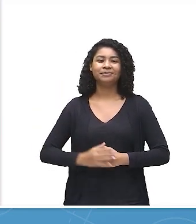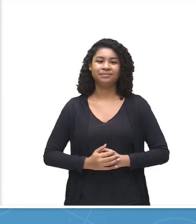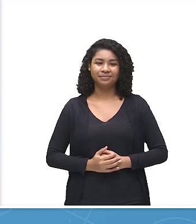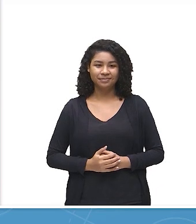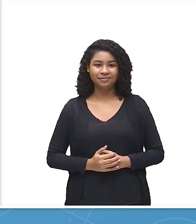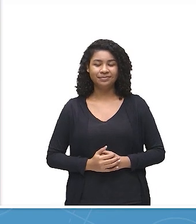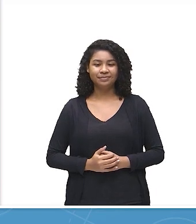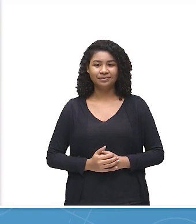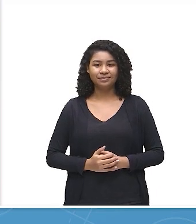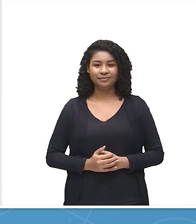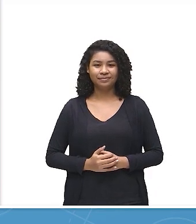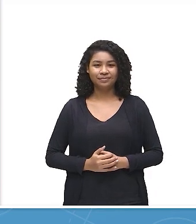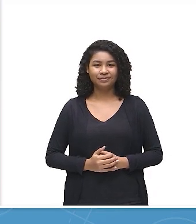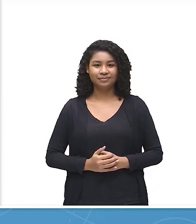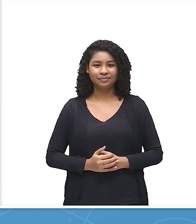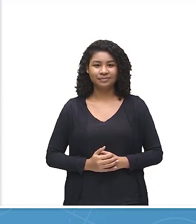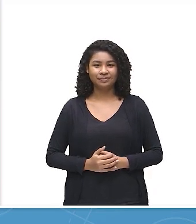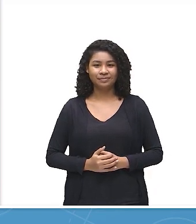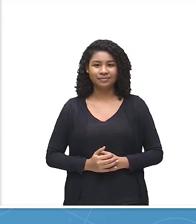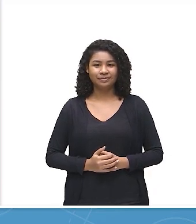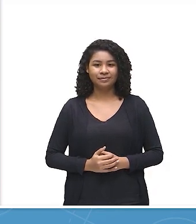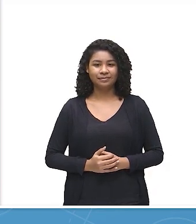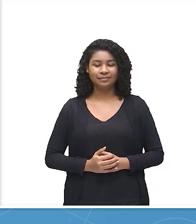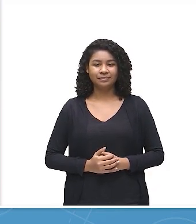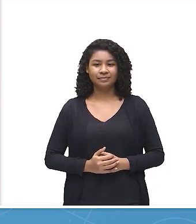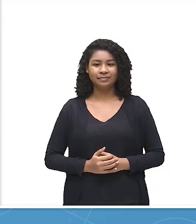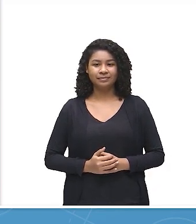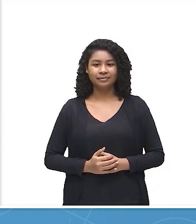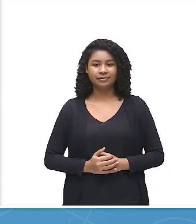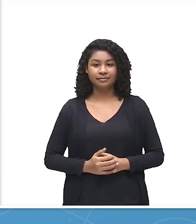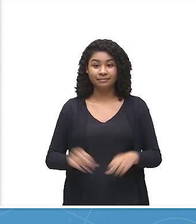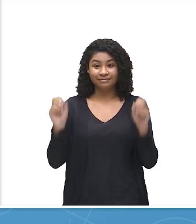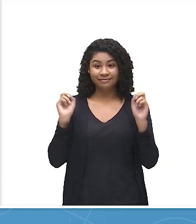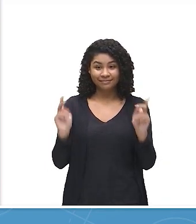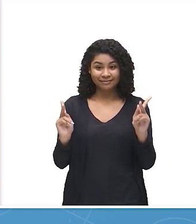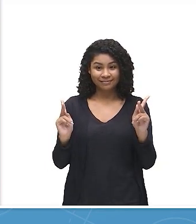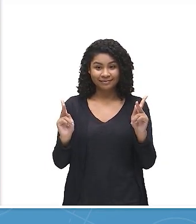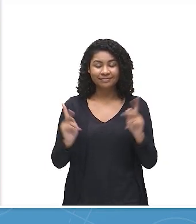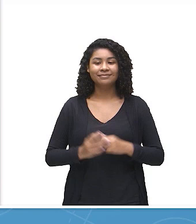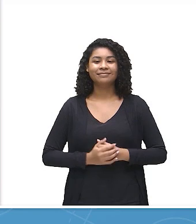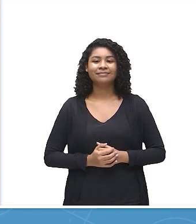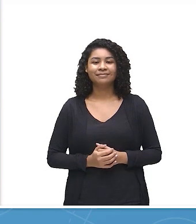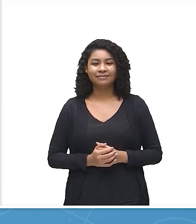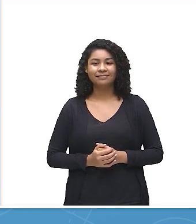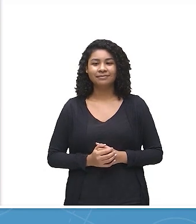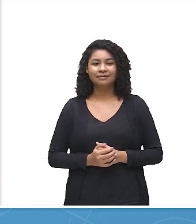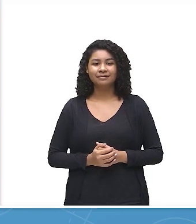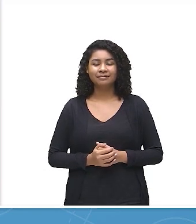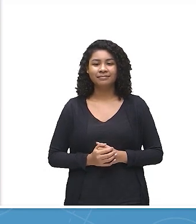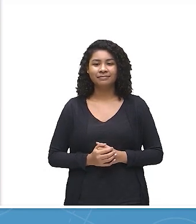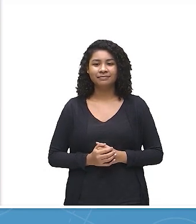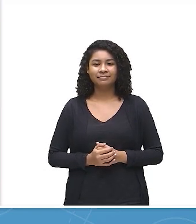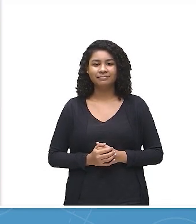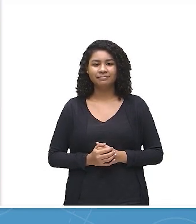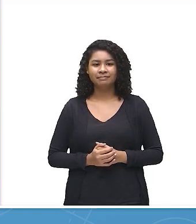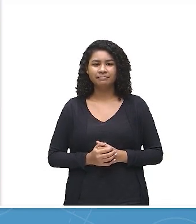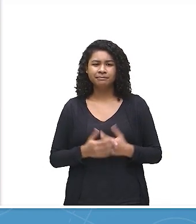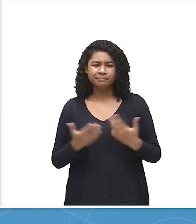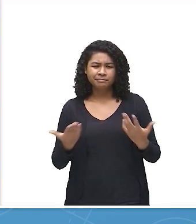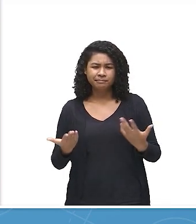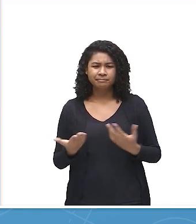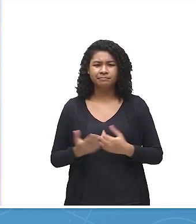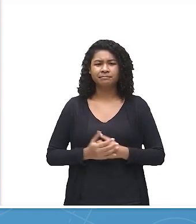não trouxe essa palavra aqui no contexto, porque, né, eu utilizei no lugar do substantivo